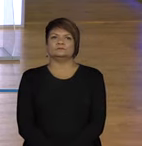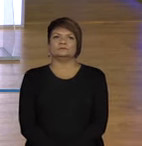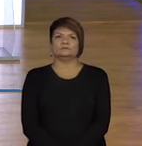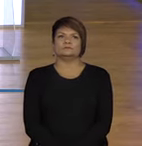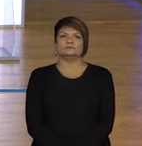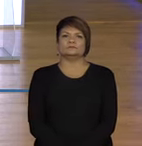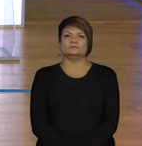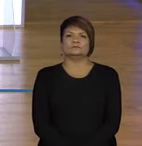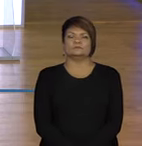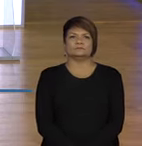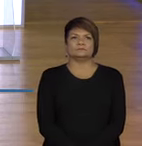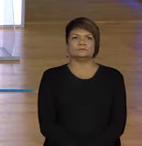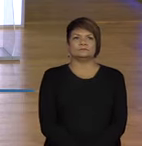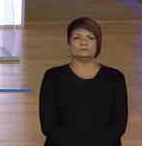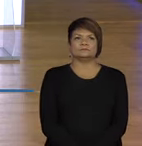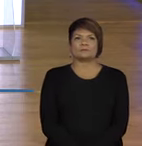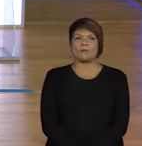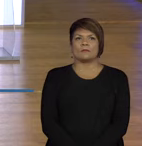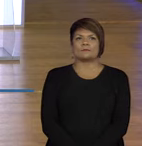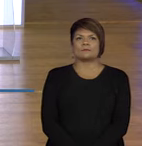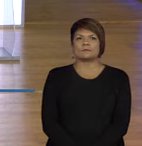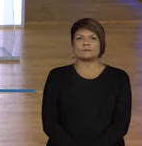né? Vamos lá?